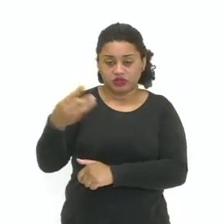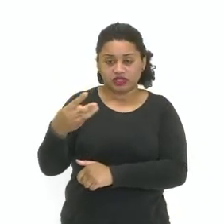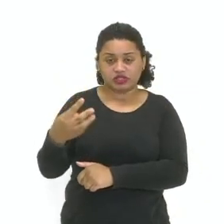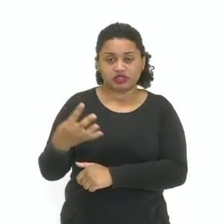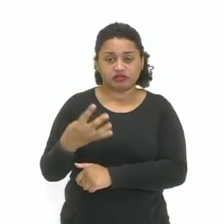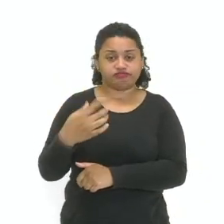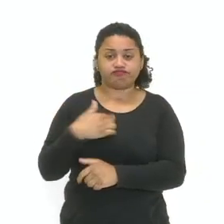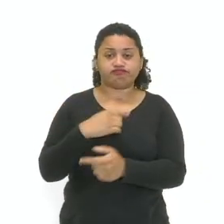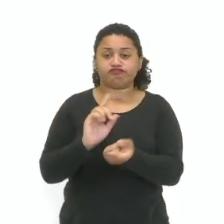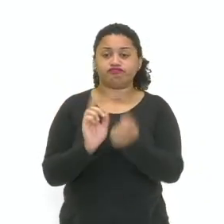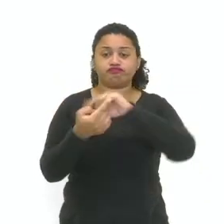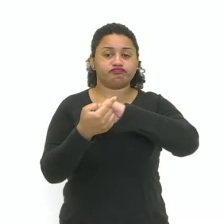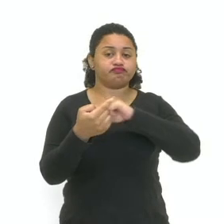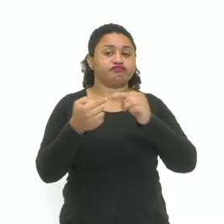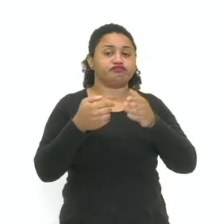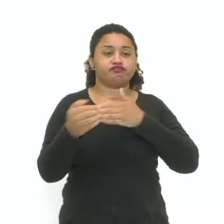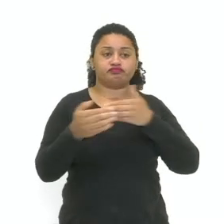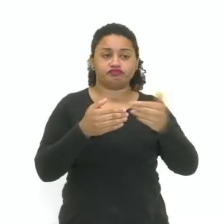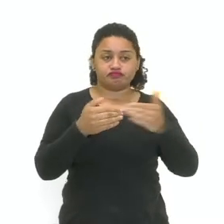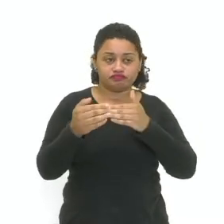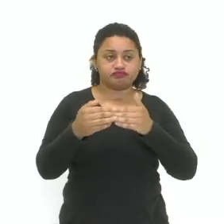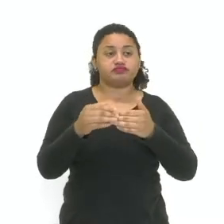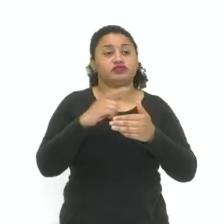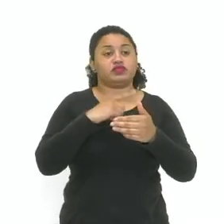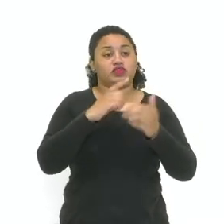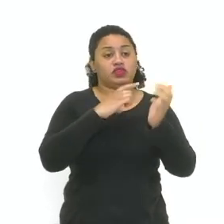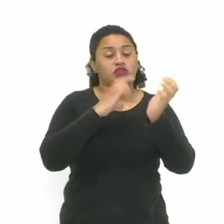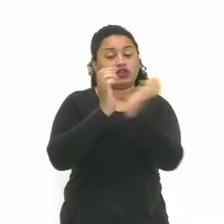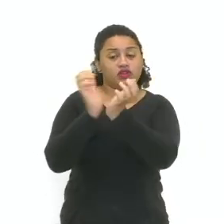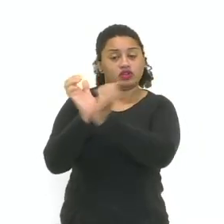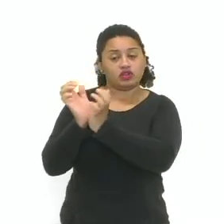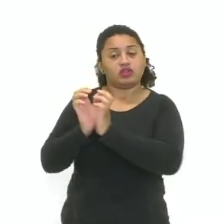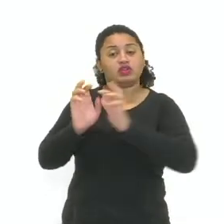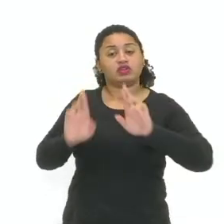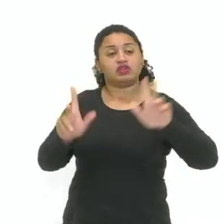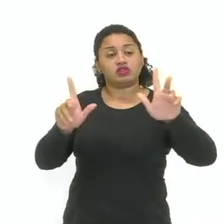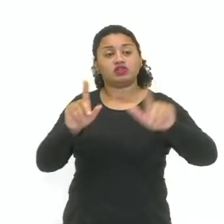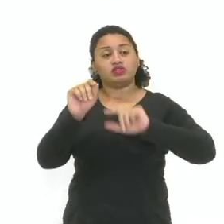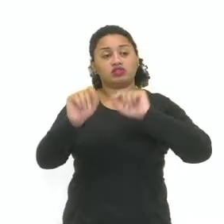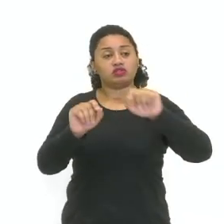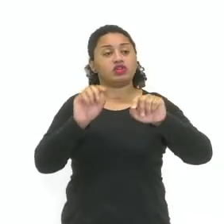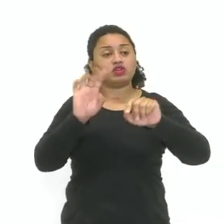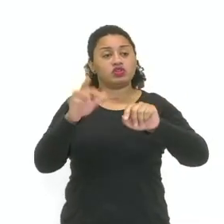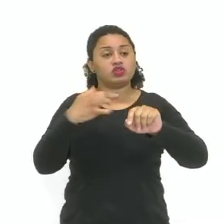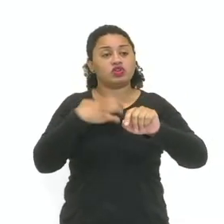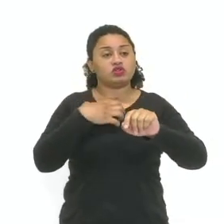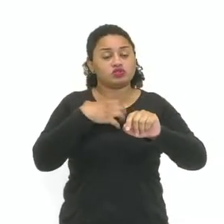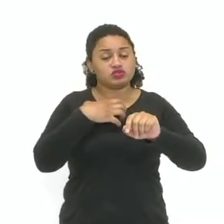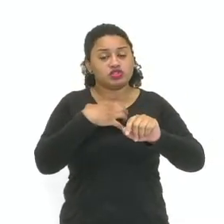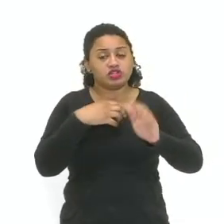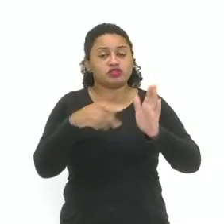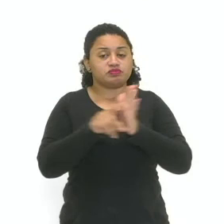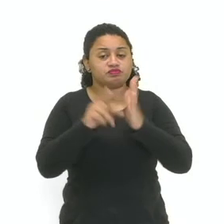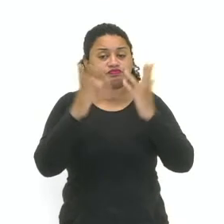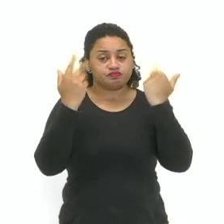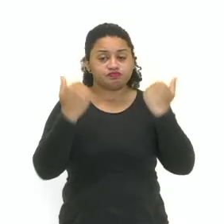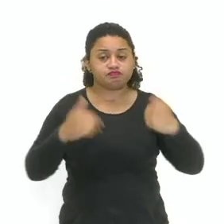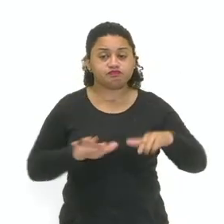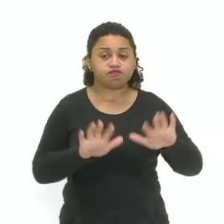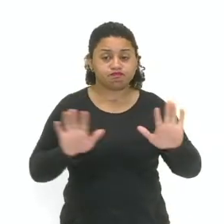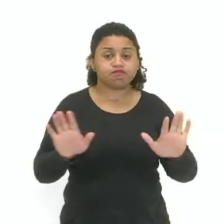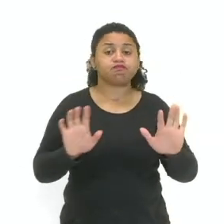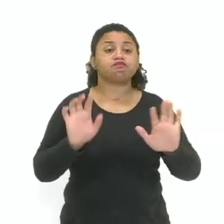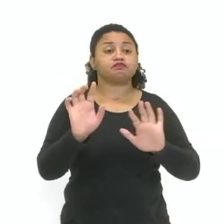sabe. Cada subconjunto difere um do outro apenas pela natureza dos seus elementos. E nós